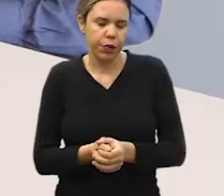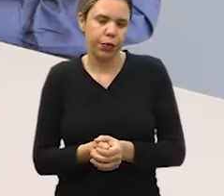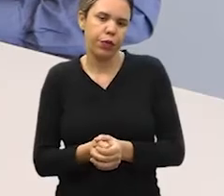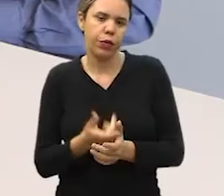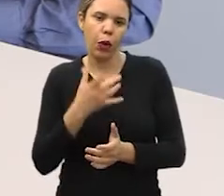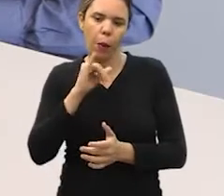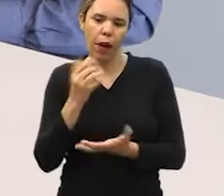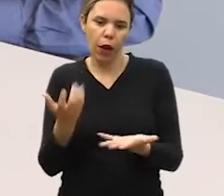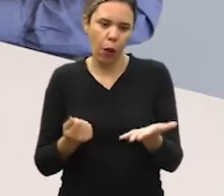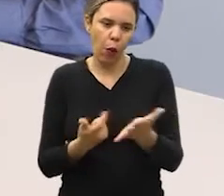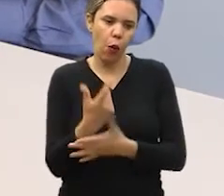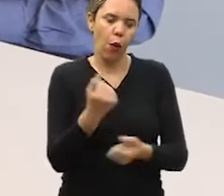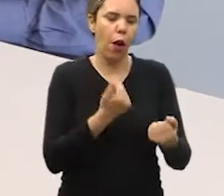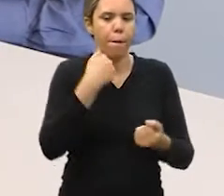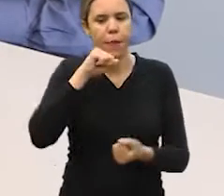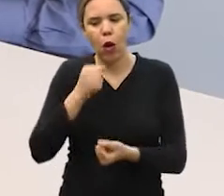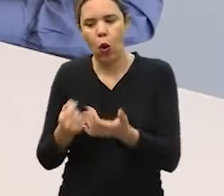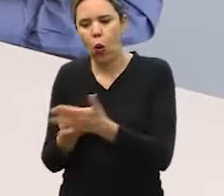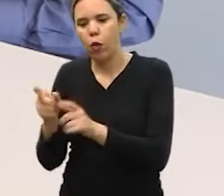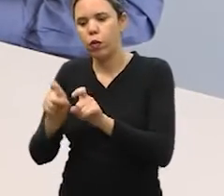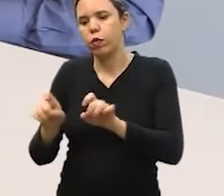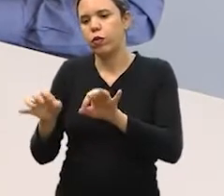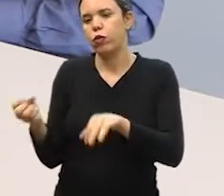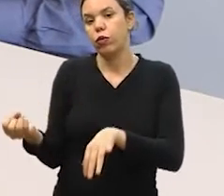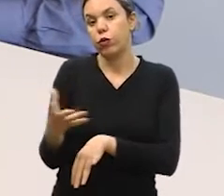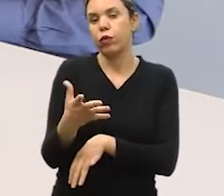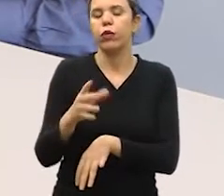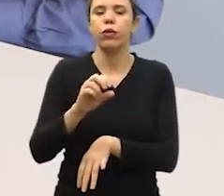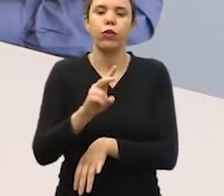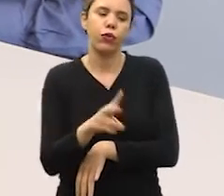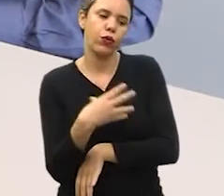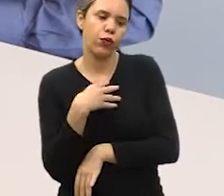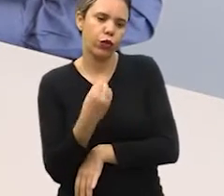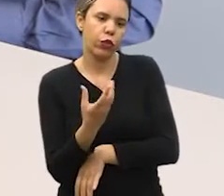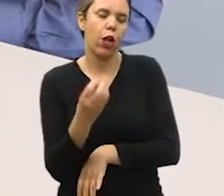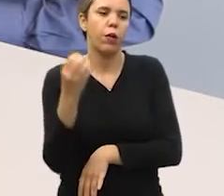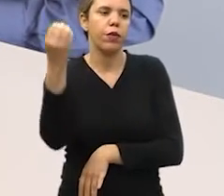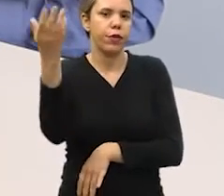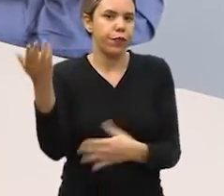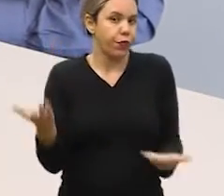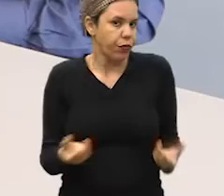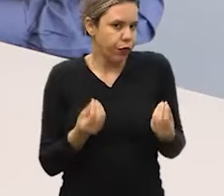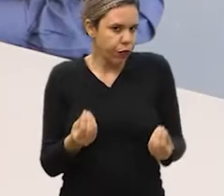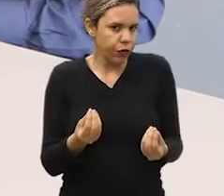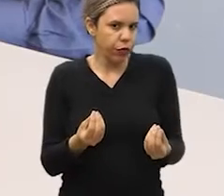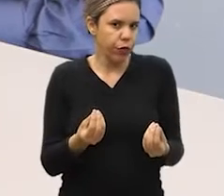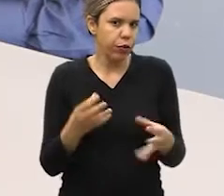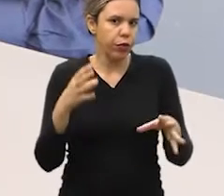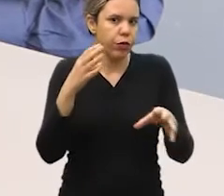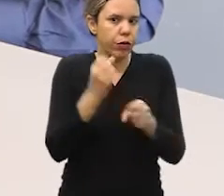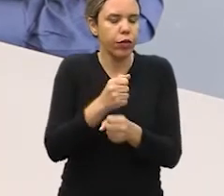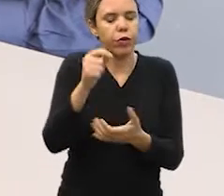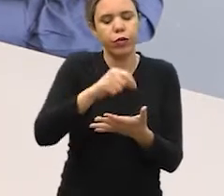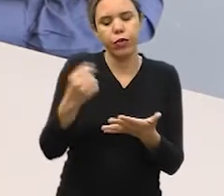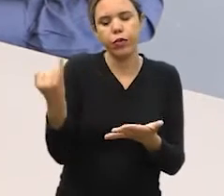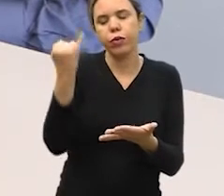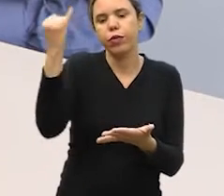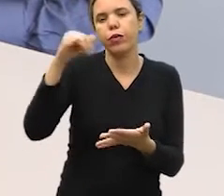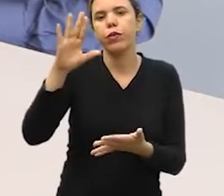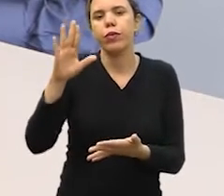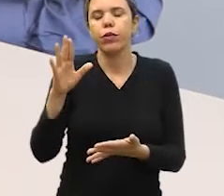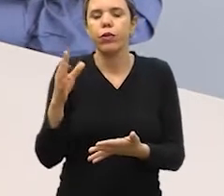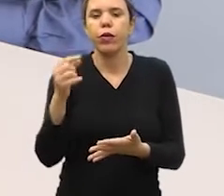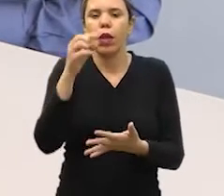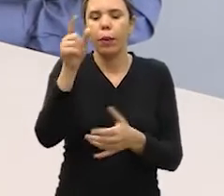O pai quer comprar um carro, a mãe quer comprar um computador novo, ou o filho quer uma viagem. Como colocar na balança o que é mais importante e